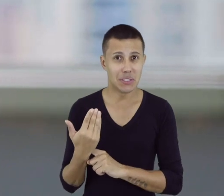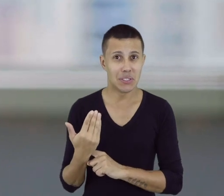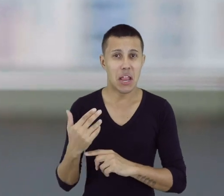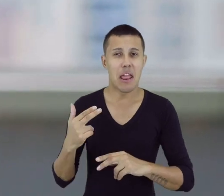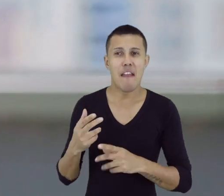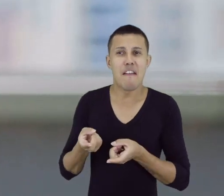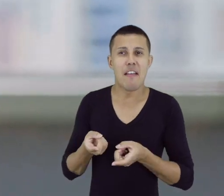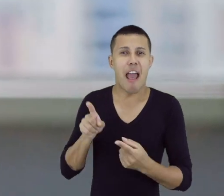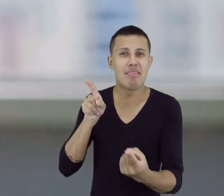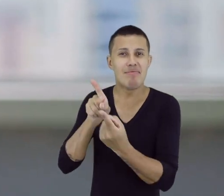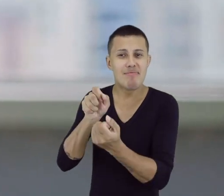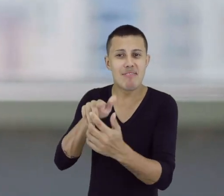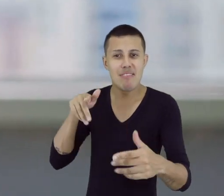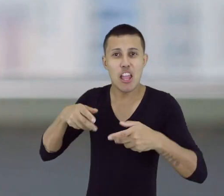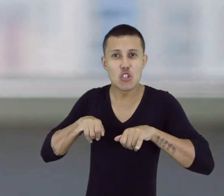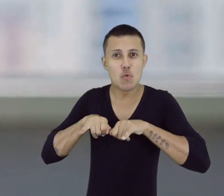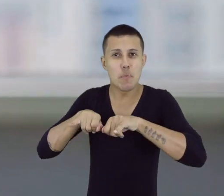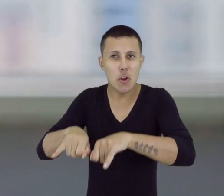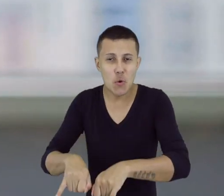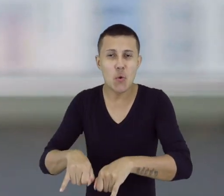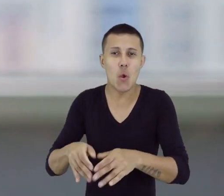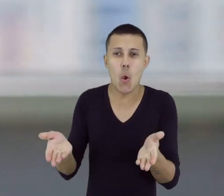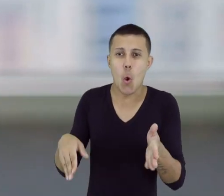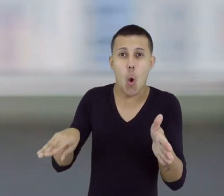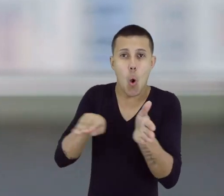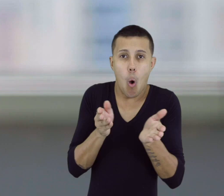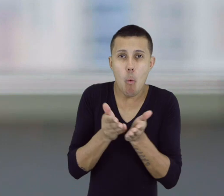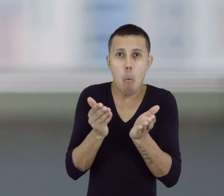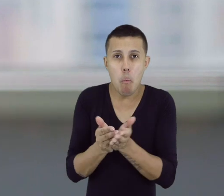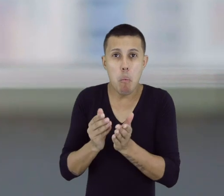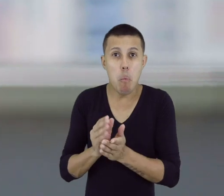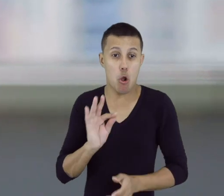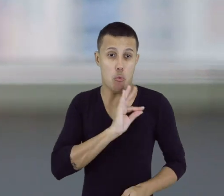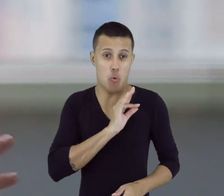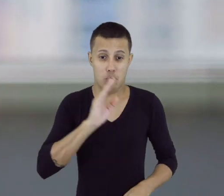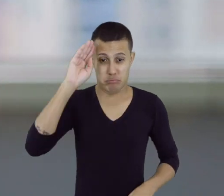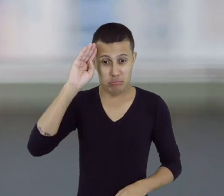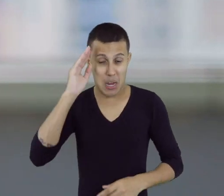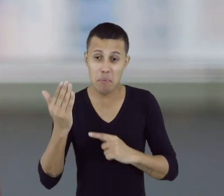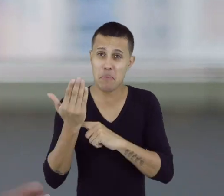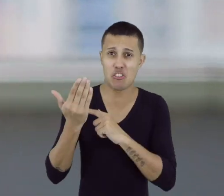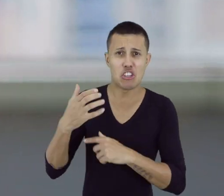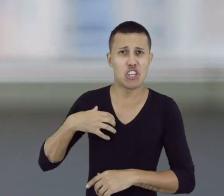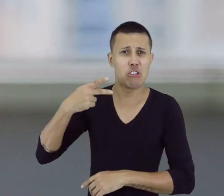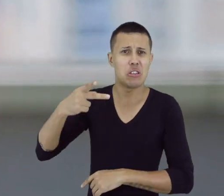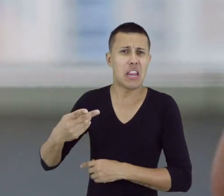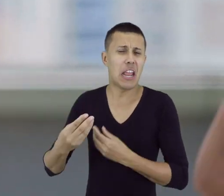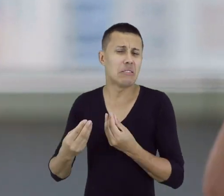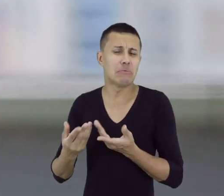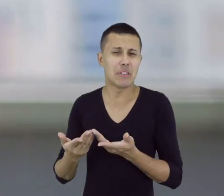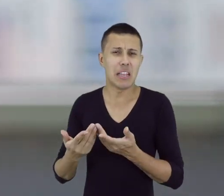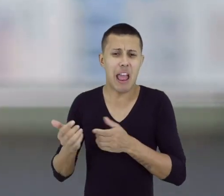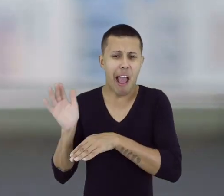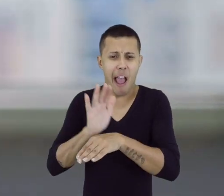de supermercado, ou guarda do porto, ou pescadores da região, são pessoas que foram me ajudando na maneira como eles podiam,